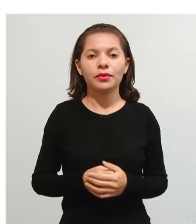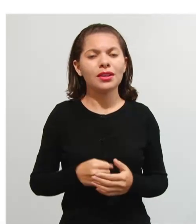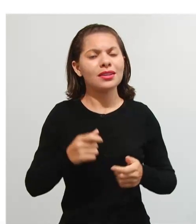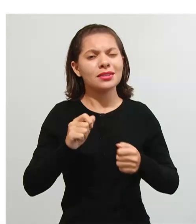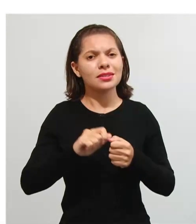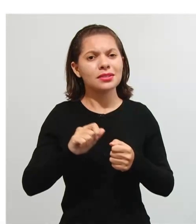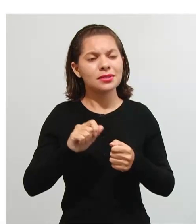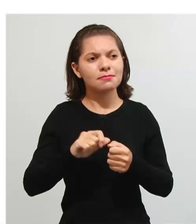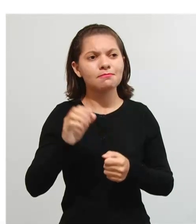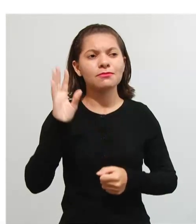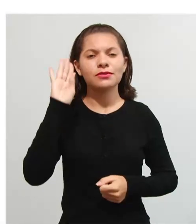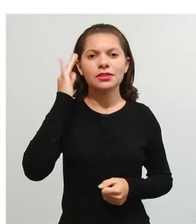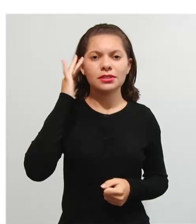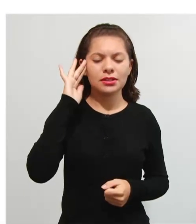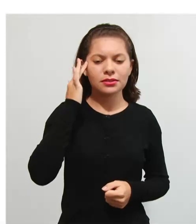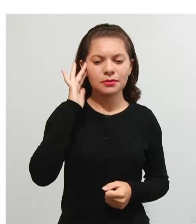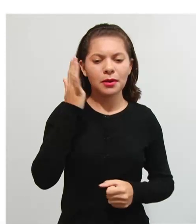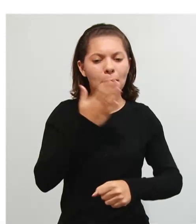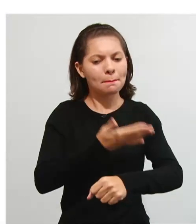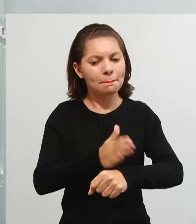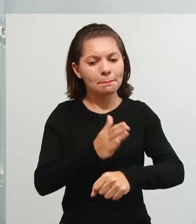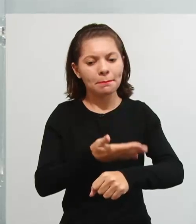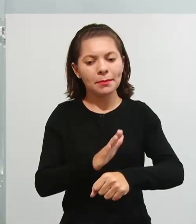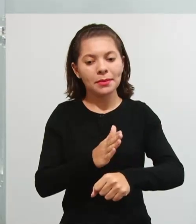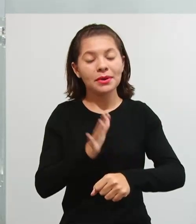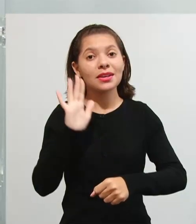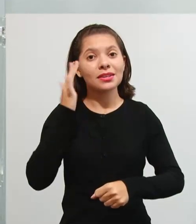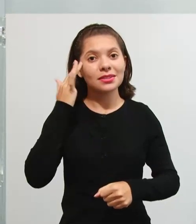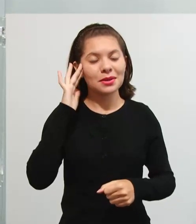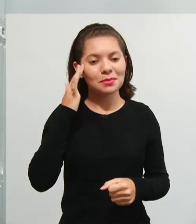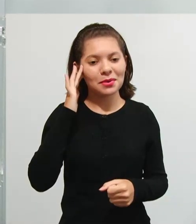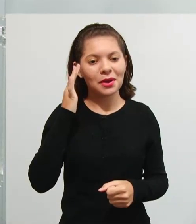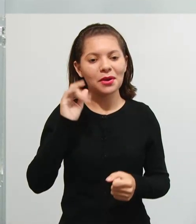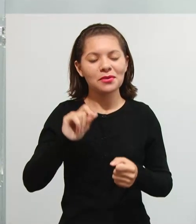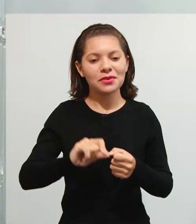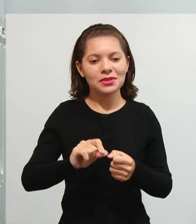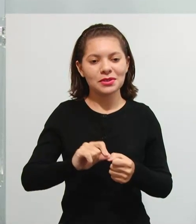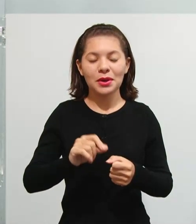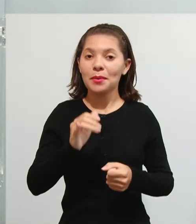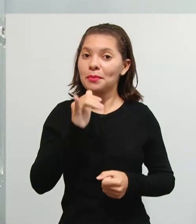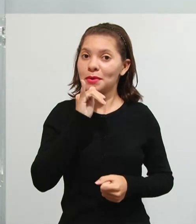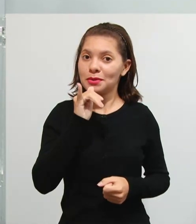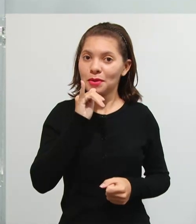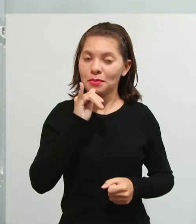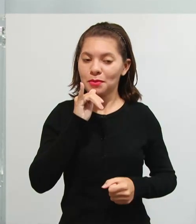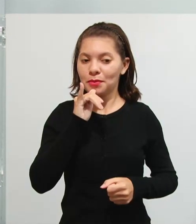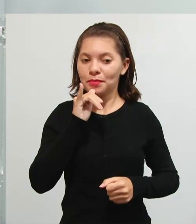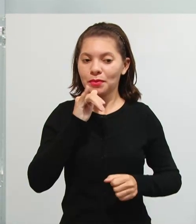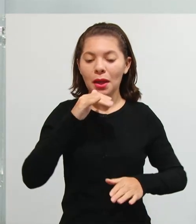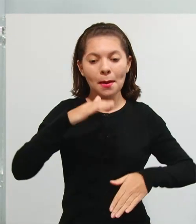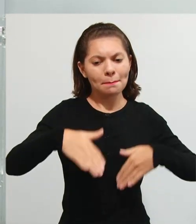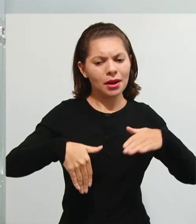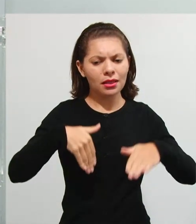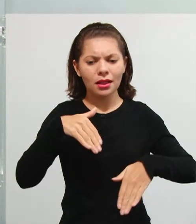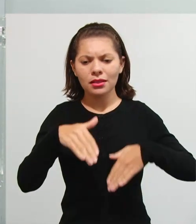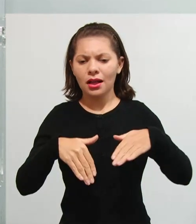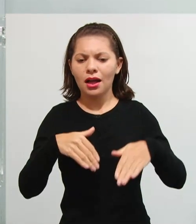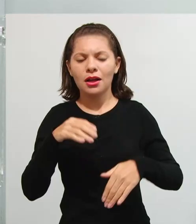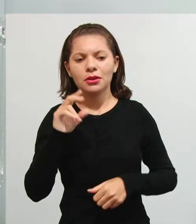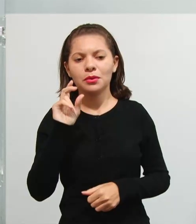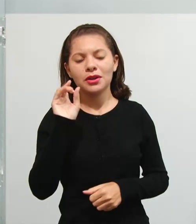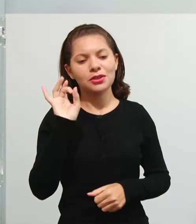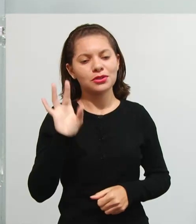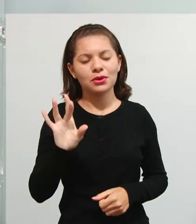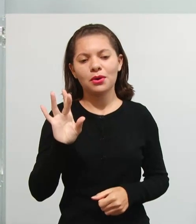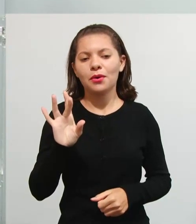saber resolver na prática, é o saber fazer, né? Então, por exemplo, para nadar, não basta saber na teoria, eu tenho